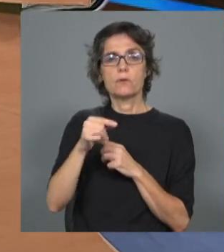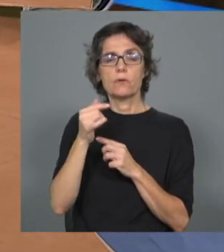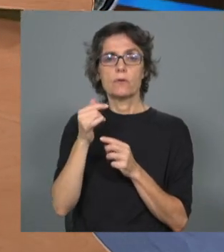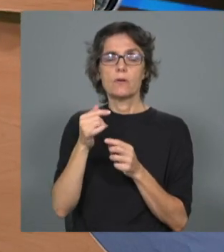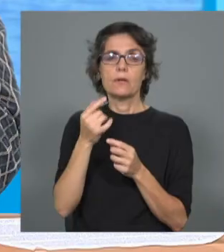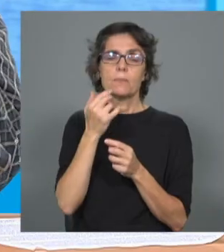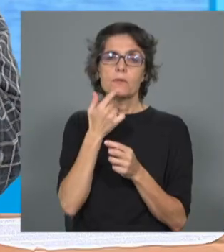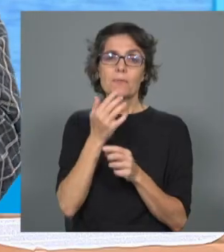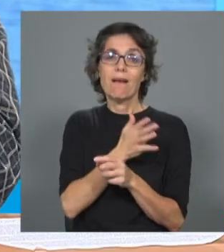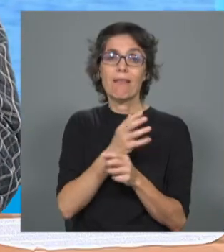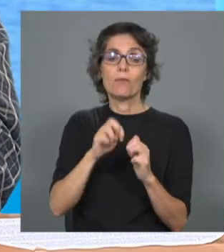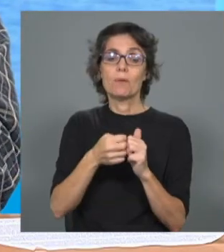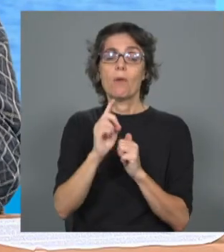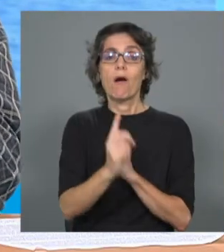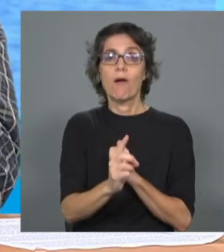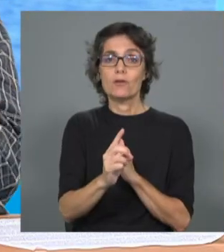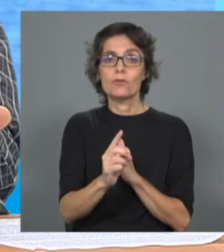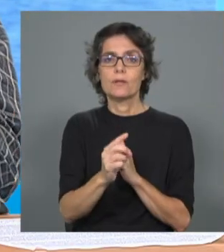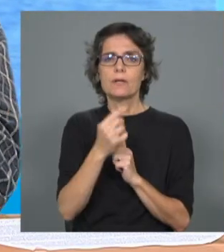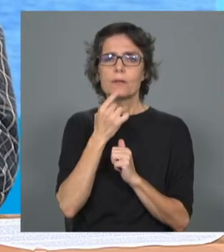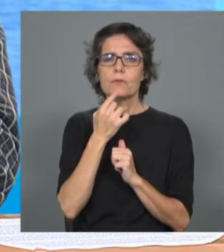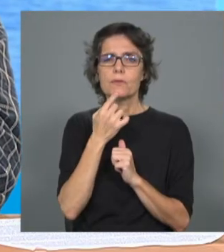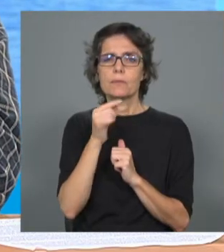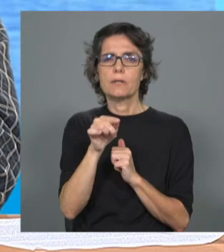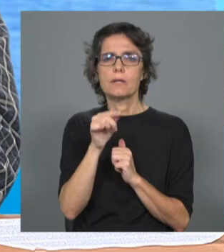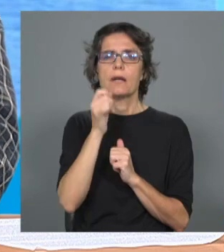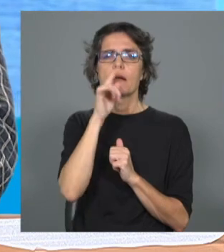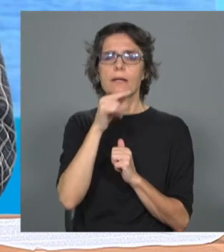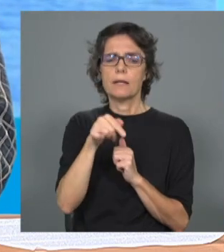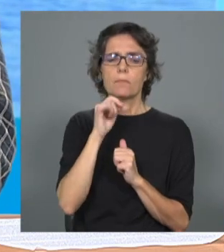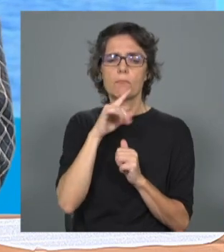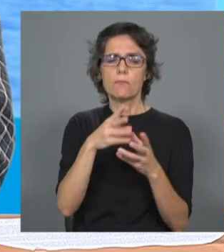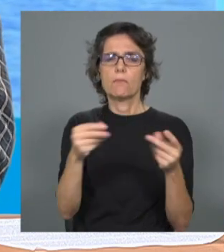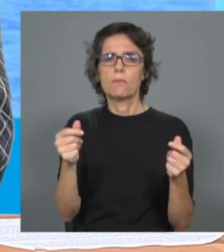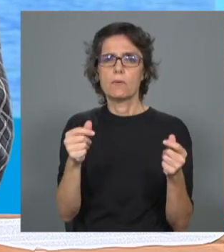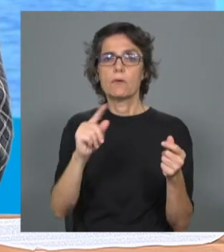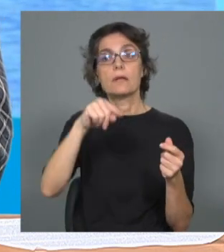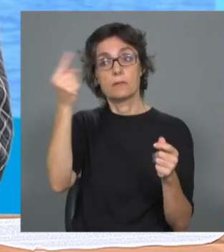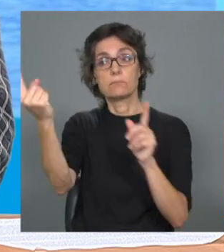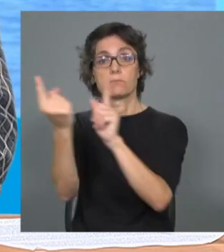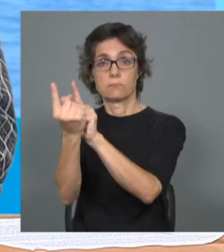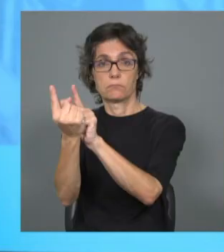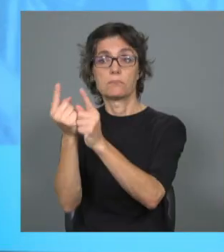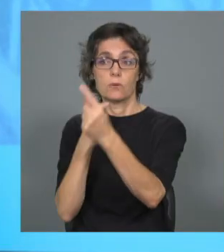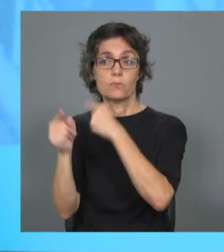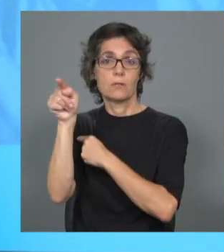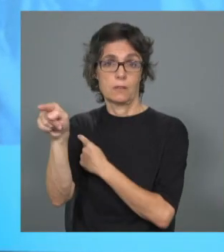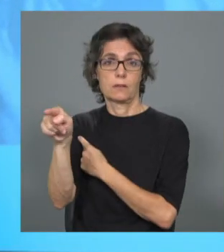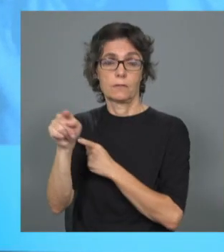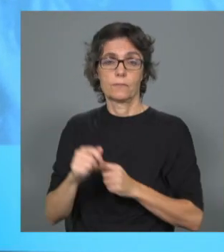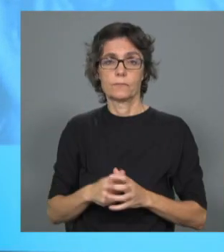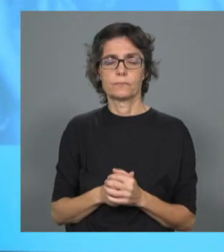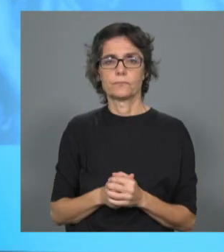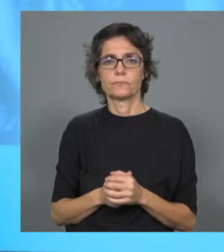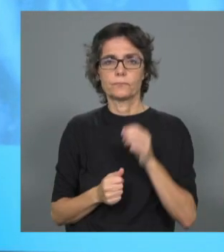problema e começar por aqueles que têm a capacidade de decidir, que é aí que nós vamos conseguir fazer alguma diferença. E o nosso trabalho é aí também. E